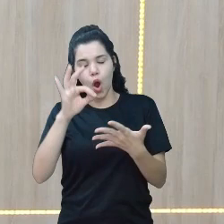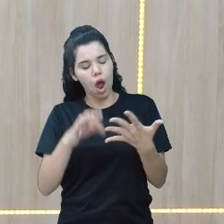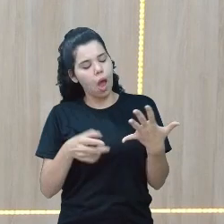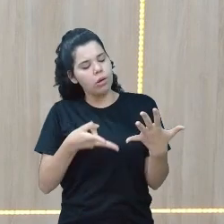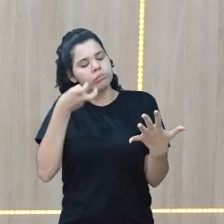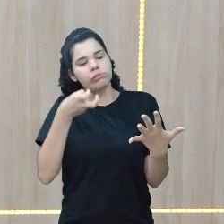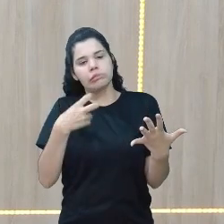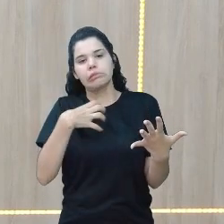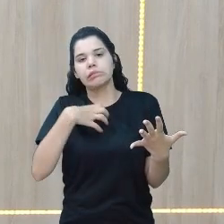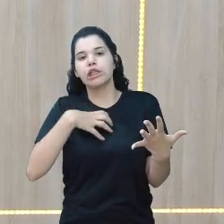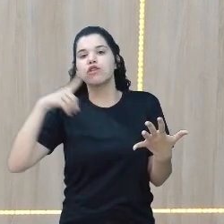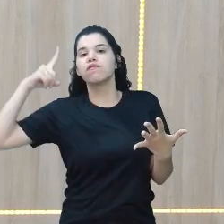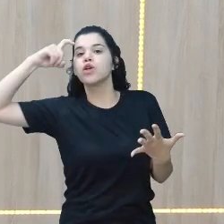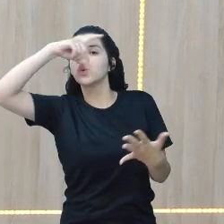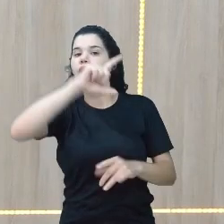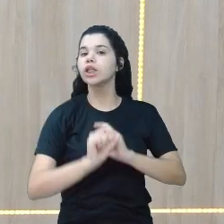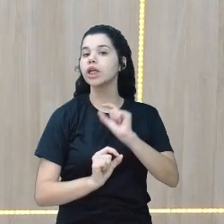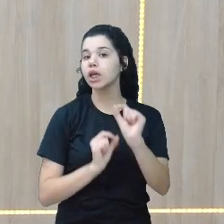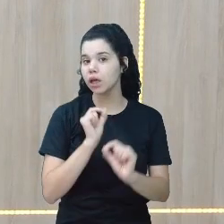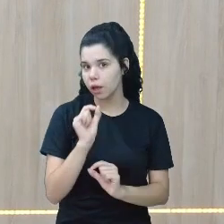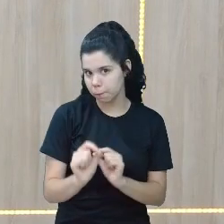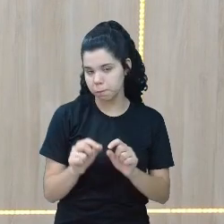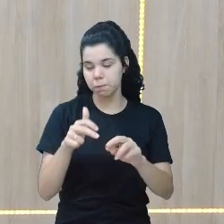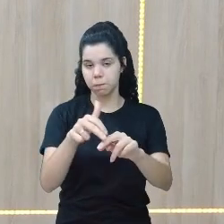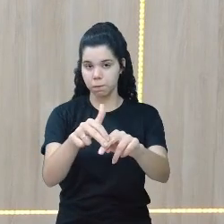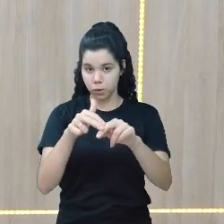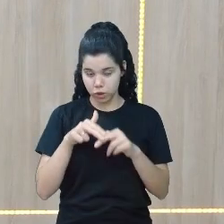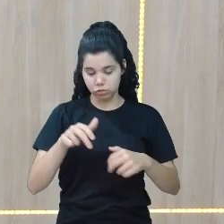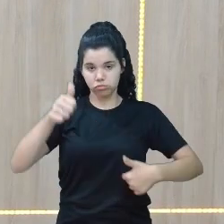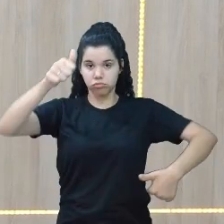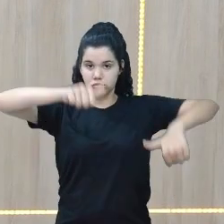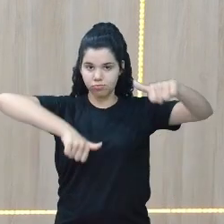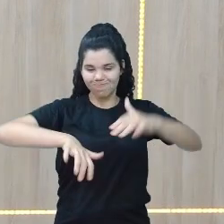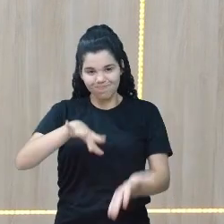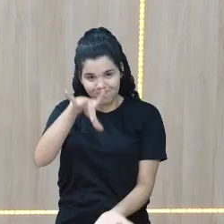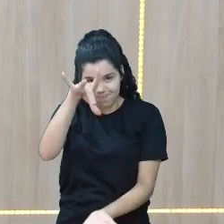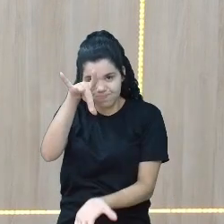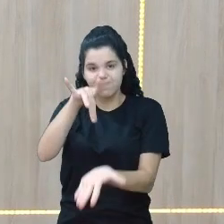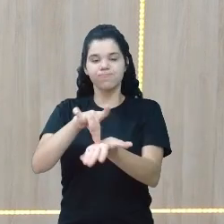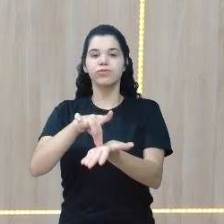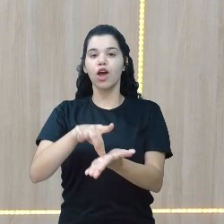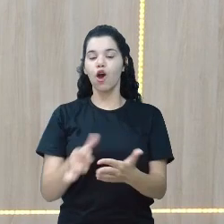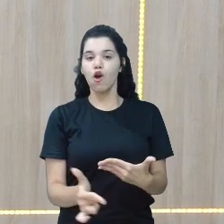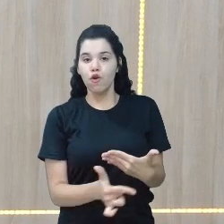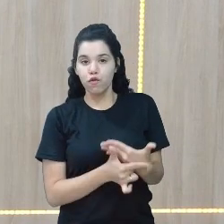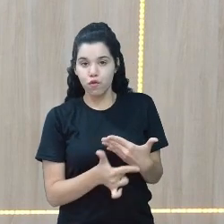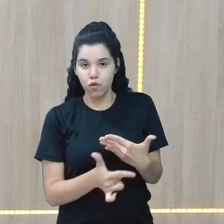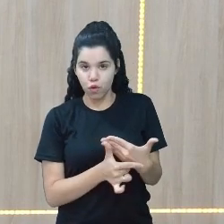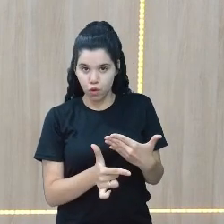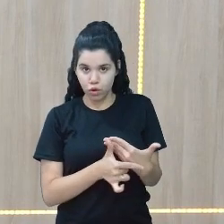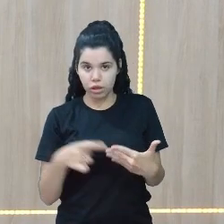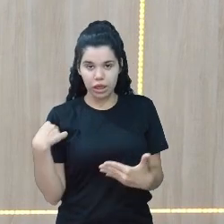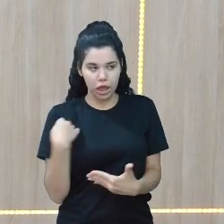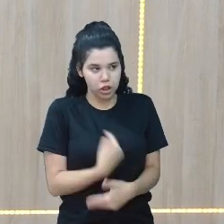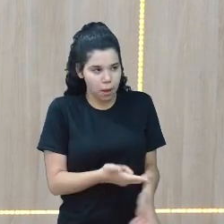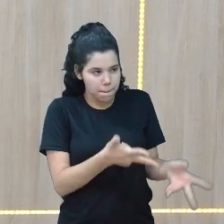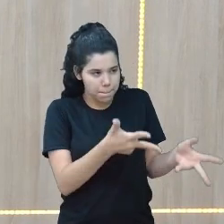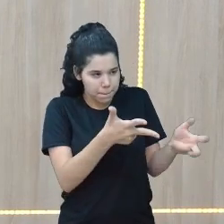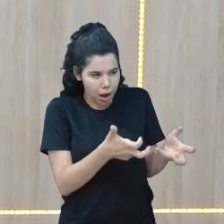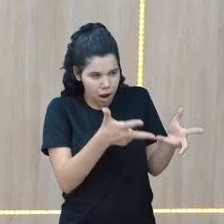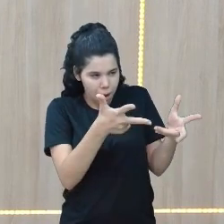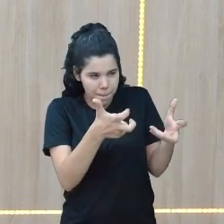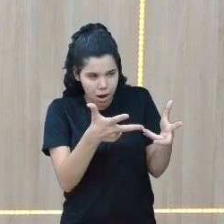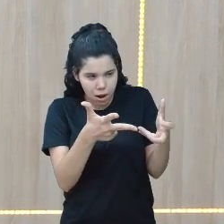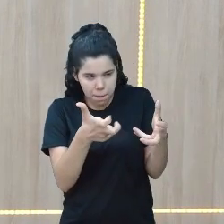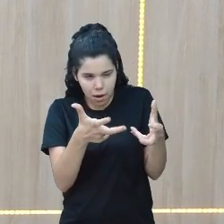fazer, durante a realização da atividade. Então, a avaliação de verdade, ela serve para que a gente possa captar para que a